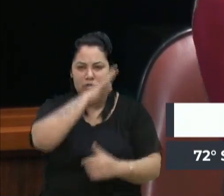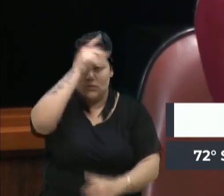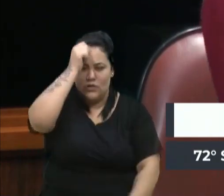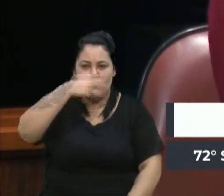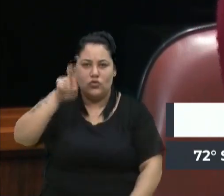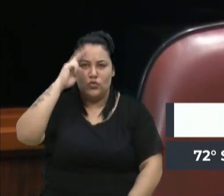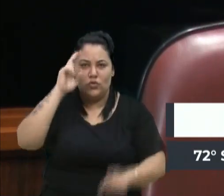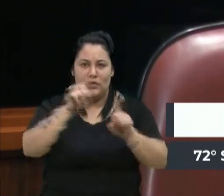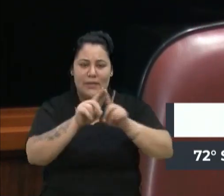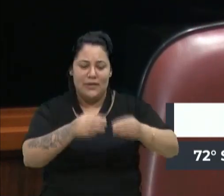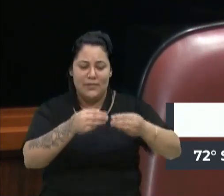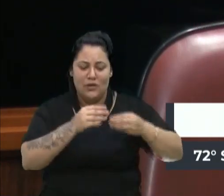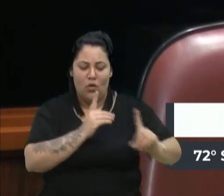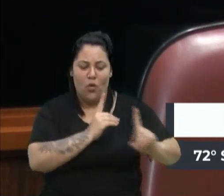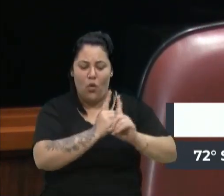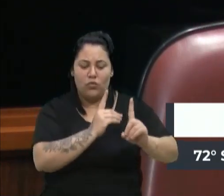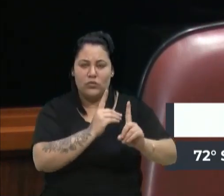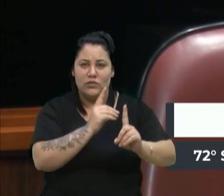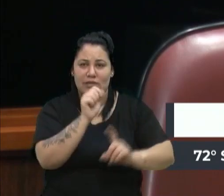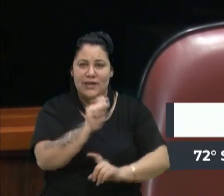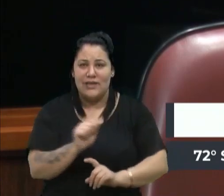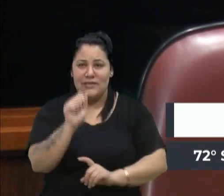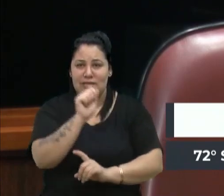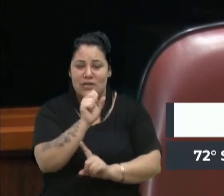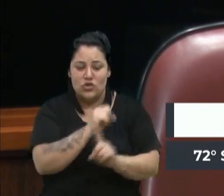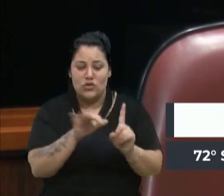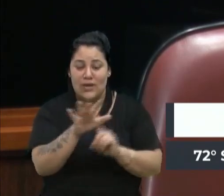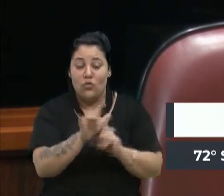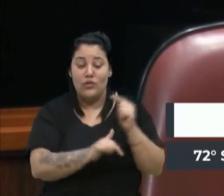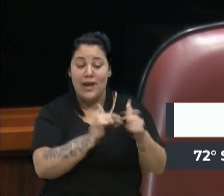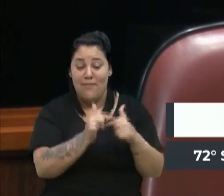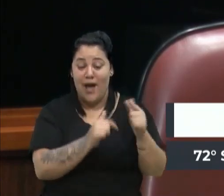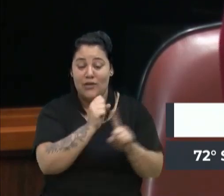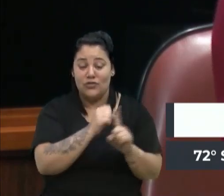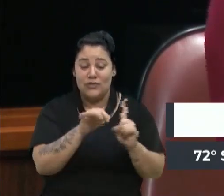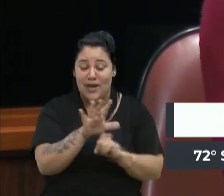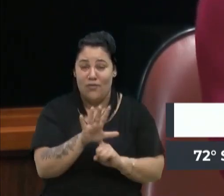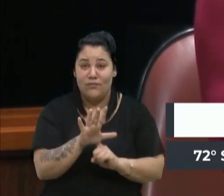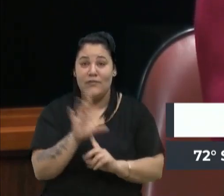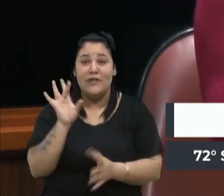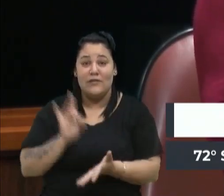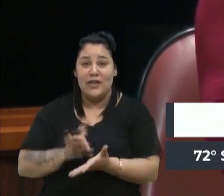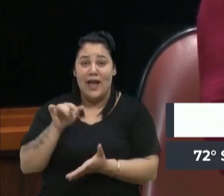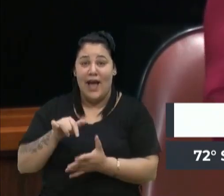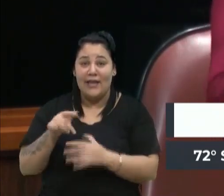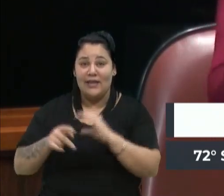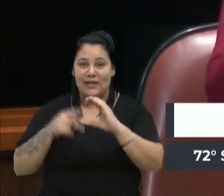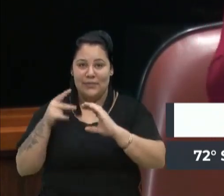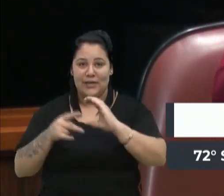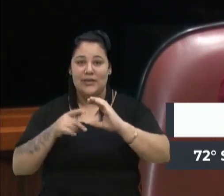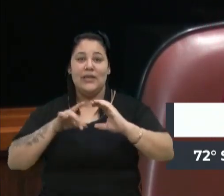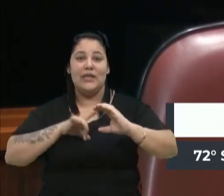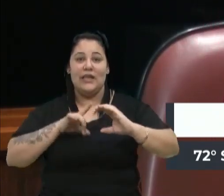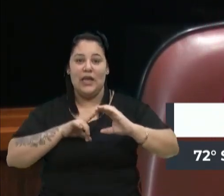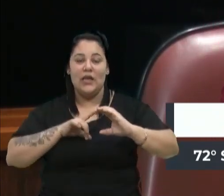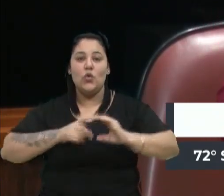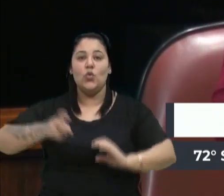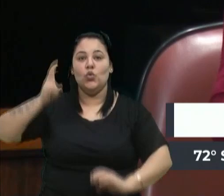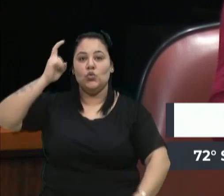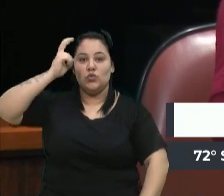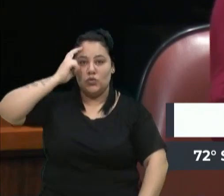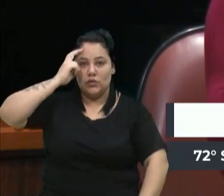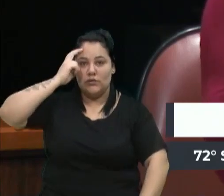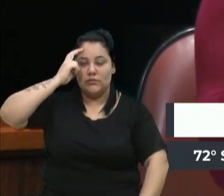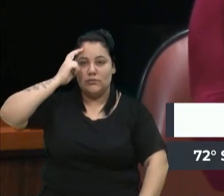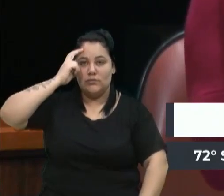encontro da assistência social, do serviço social que foi feito nesta casa, que envolve cultura,